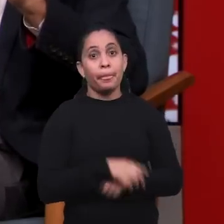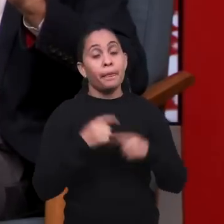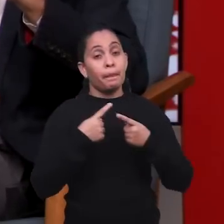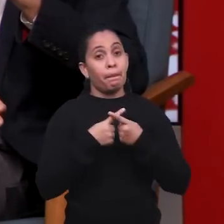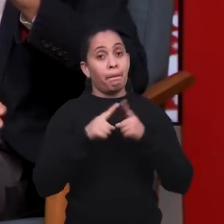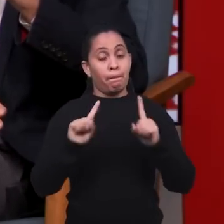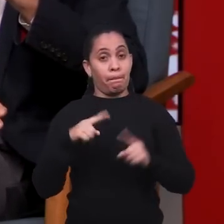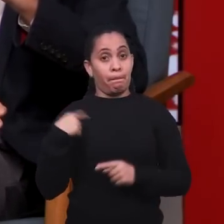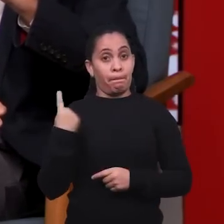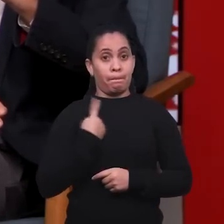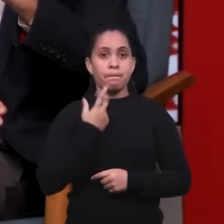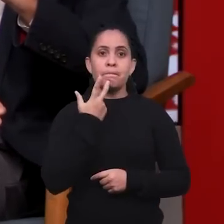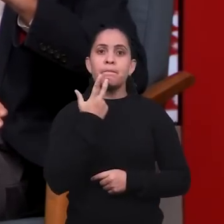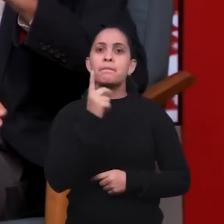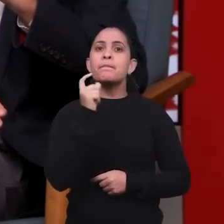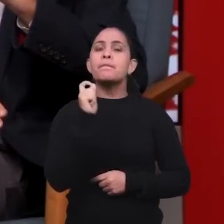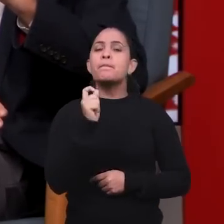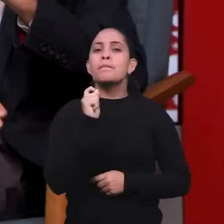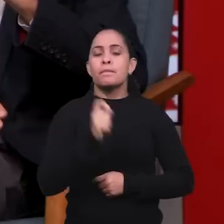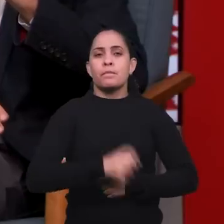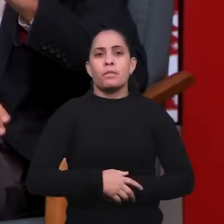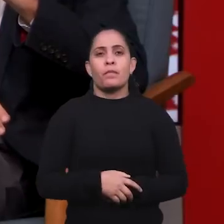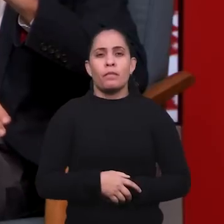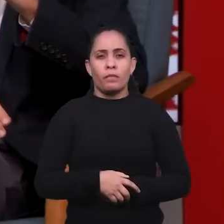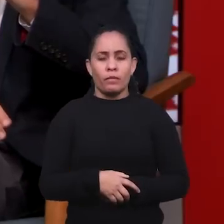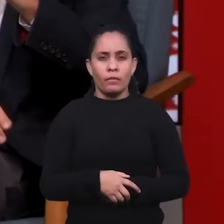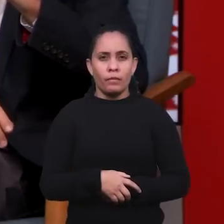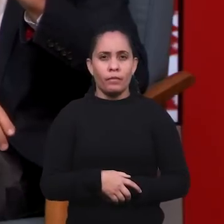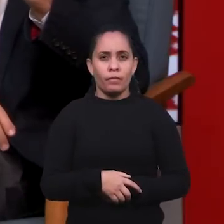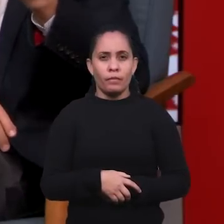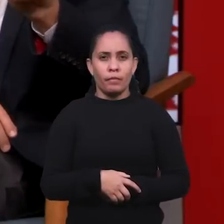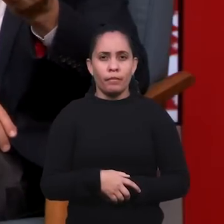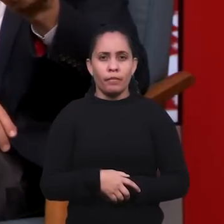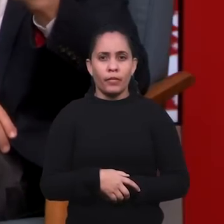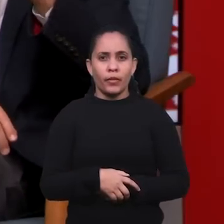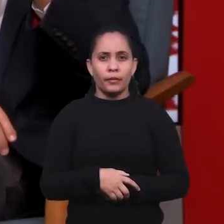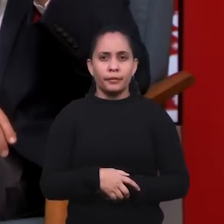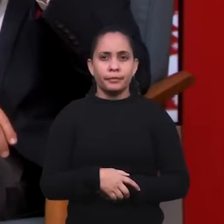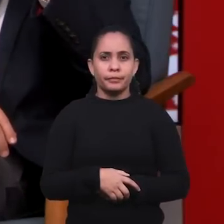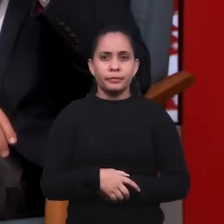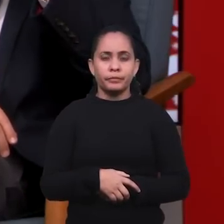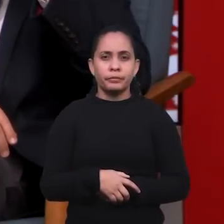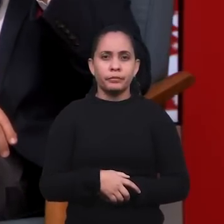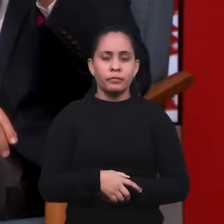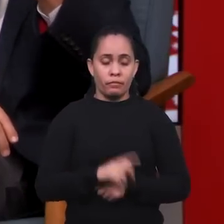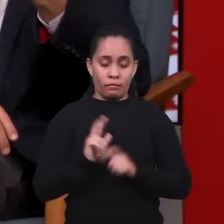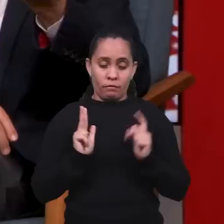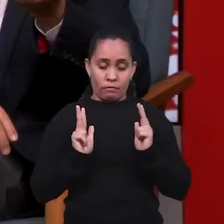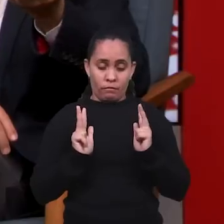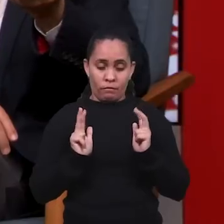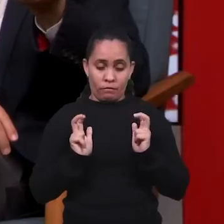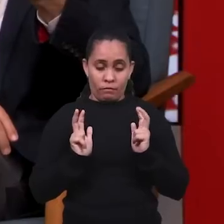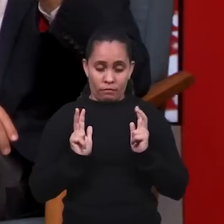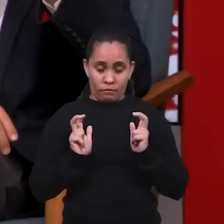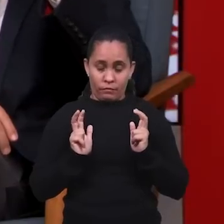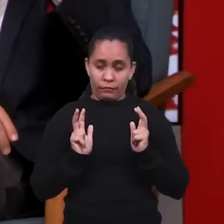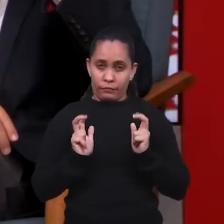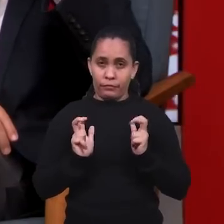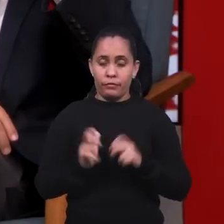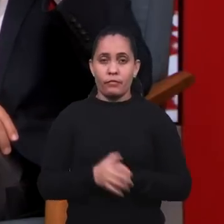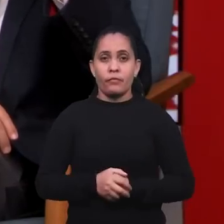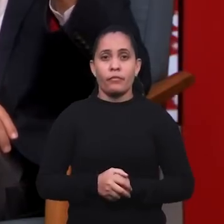vamos falar numa coisa que nós temos mencionado muito nos nossos assuntos, nos